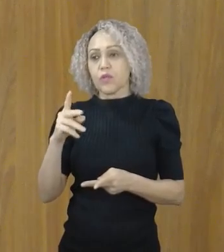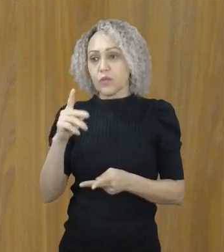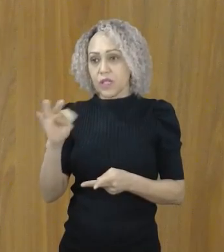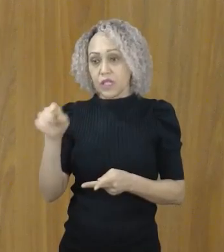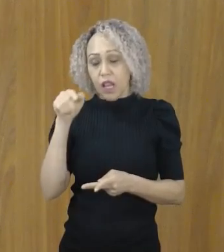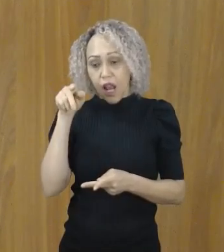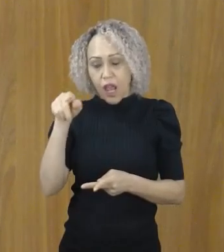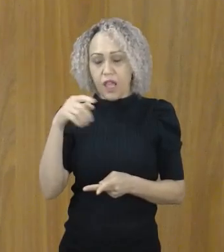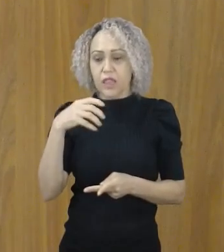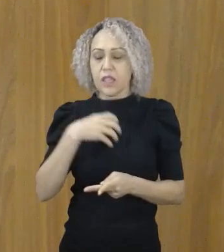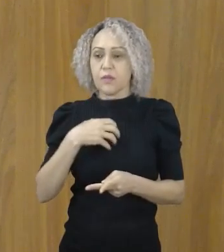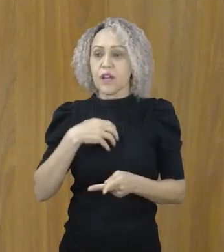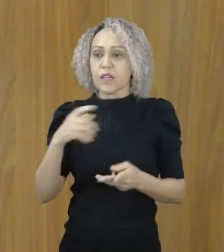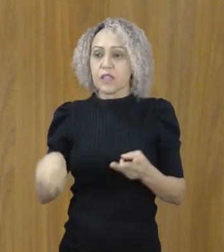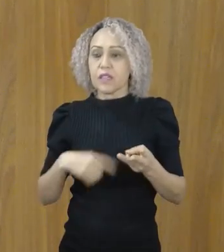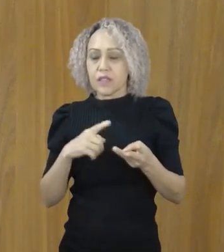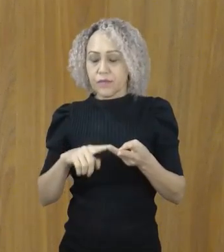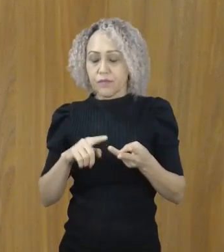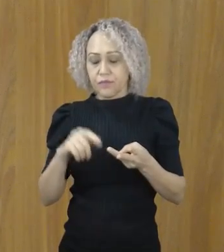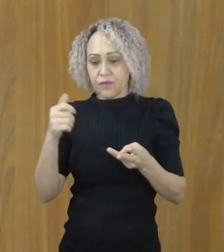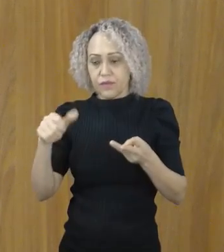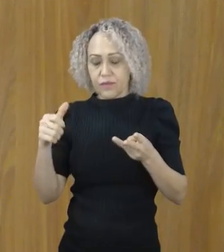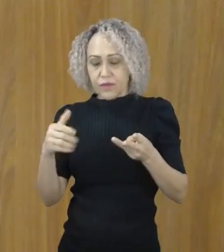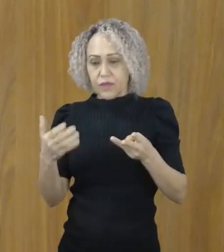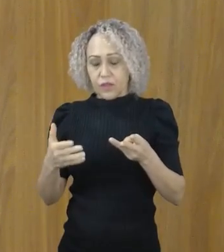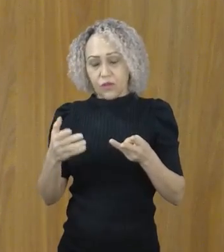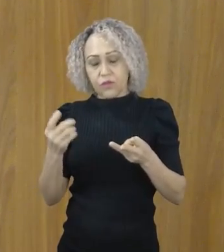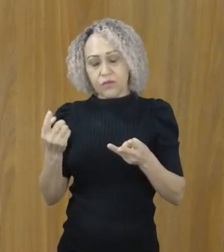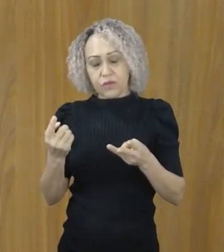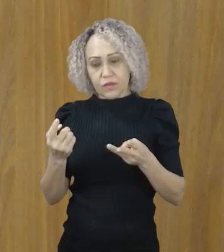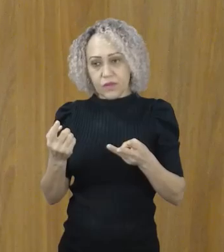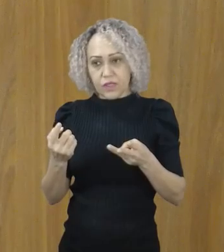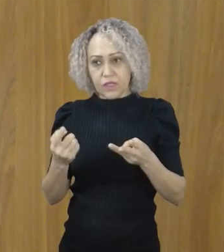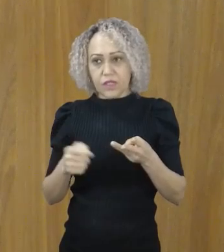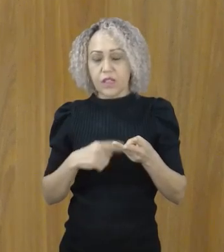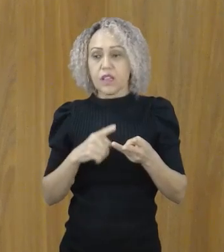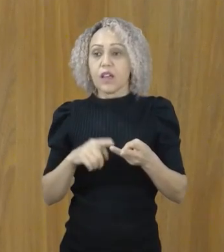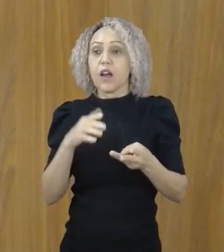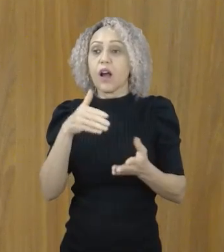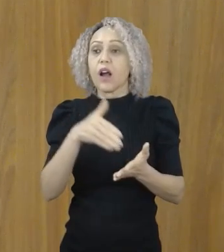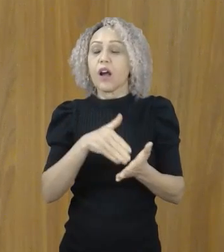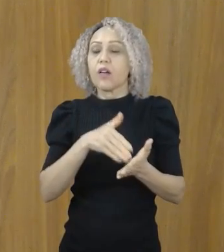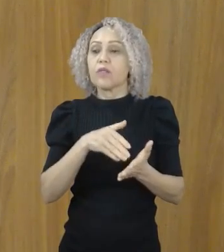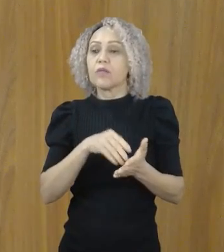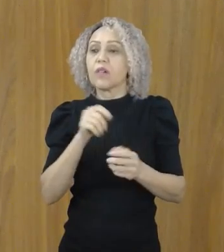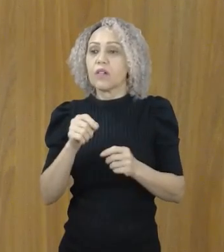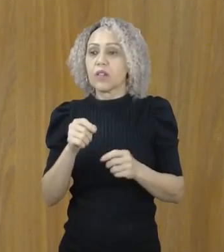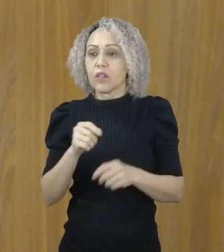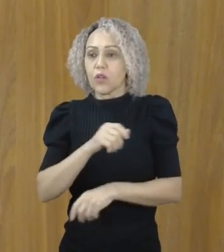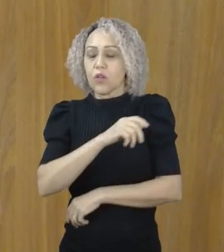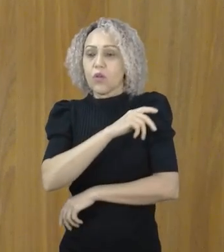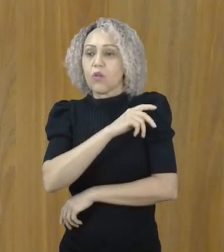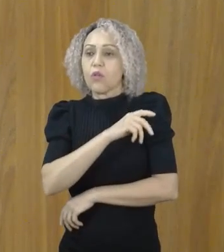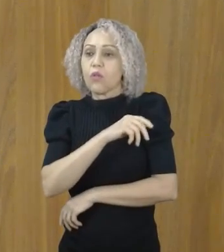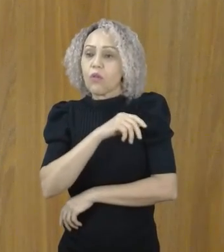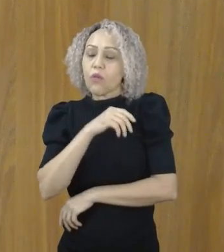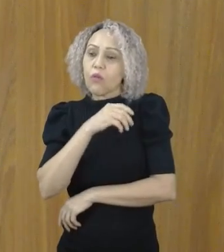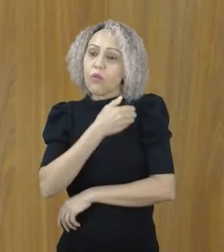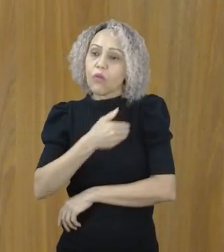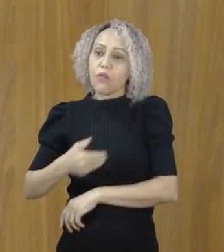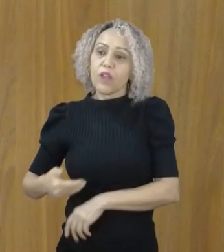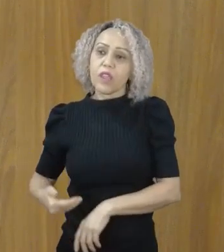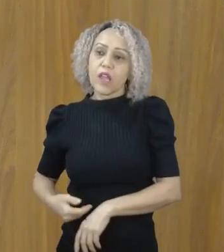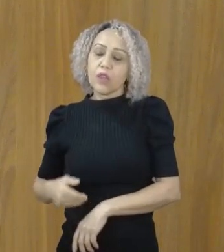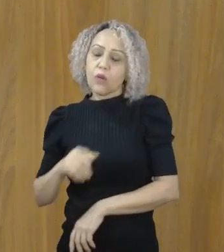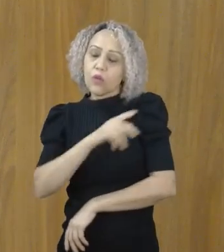ano do governo do presidente Lula. E a gente finaliza esta edição com a entrevista com o governador do Piauí, Rafael Fonteles,